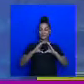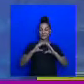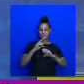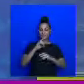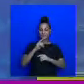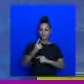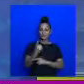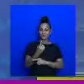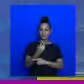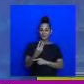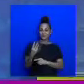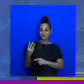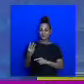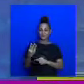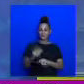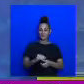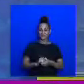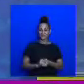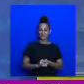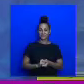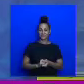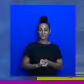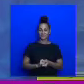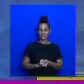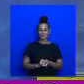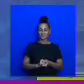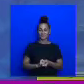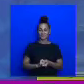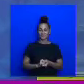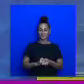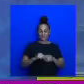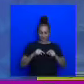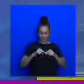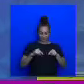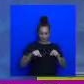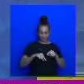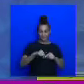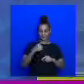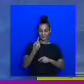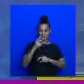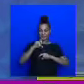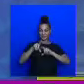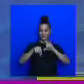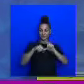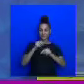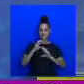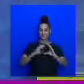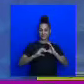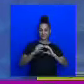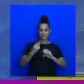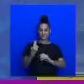número 13. Verde 13. As 15 dezenas sorteadas no concurso